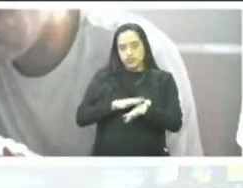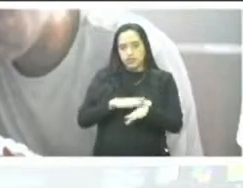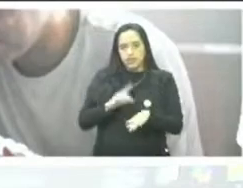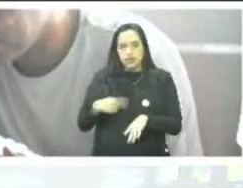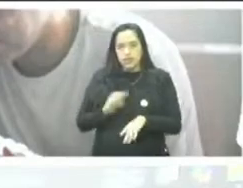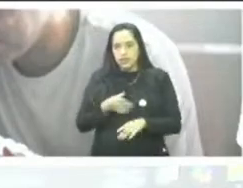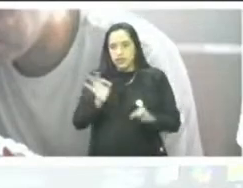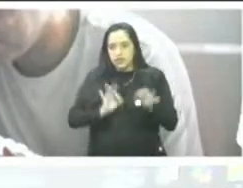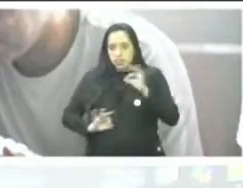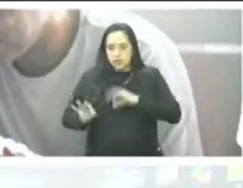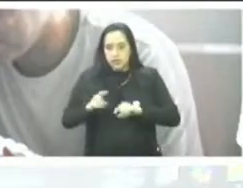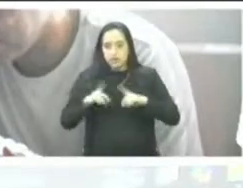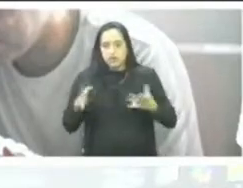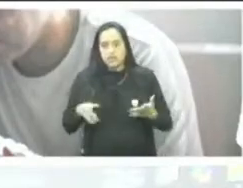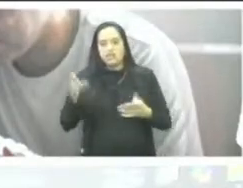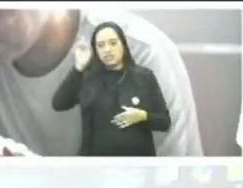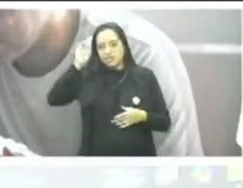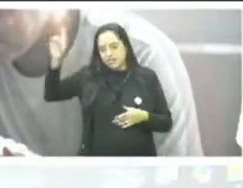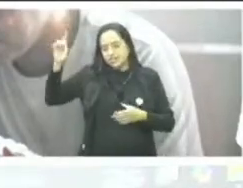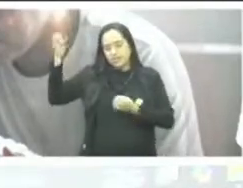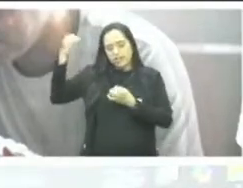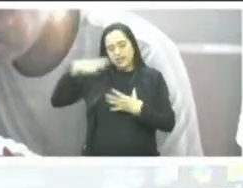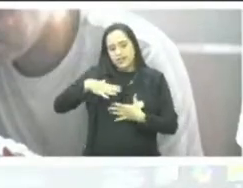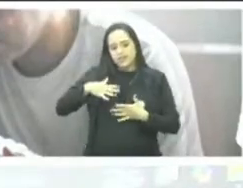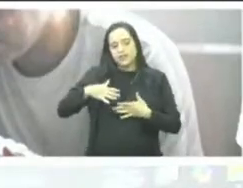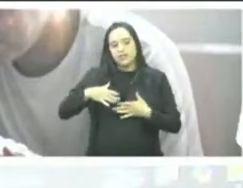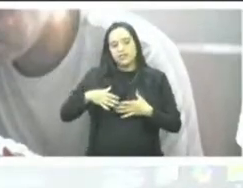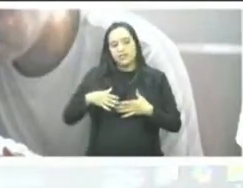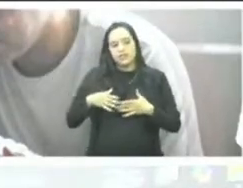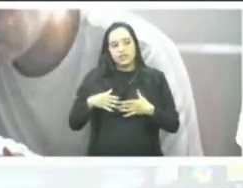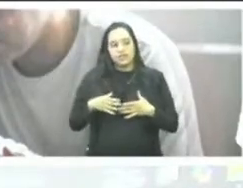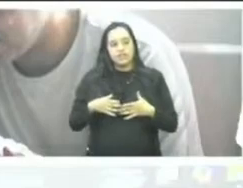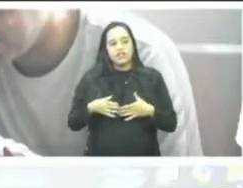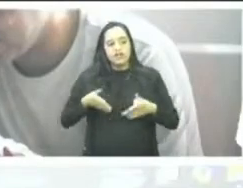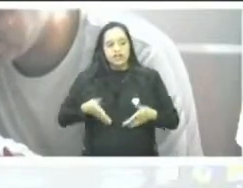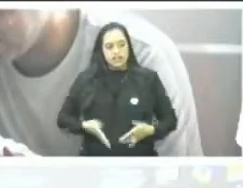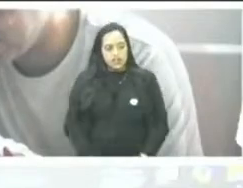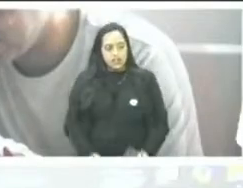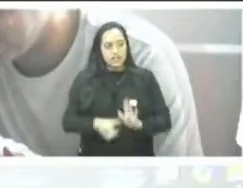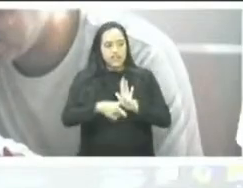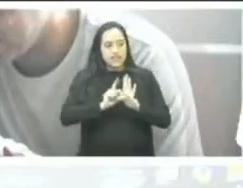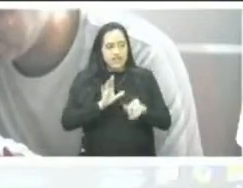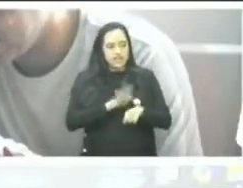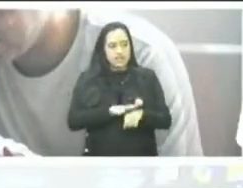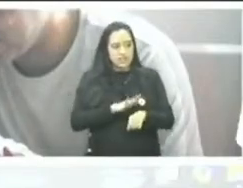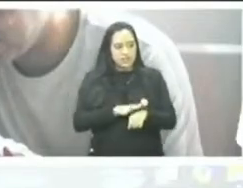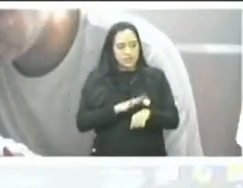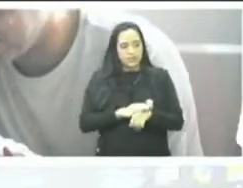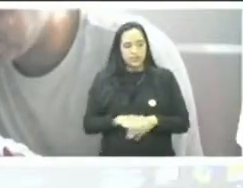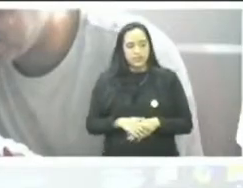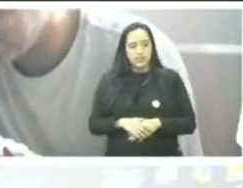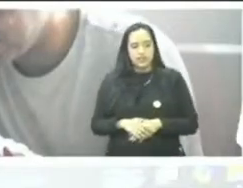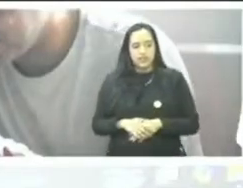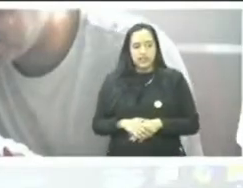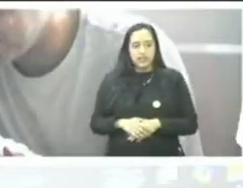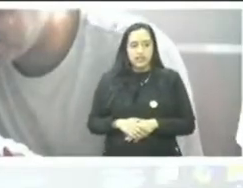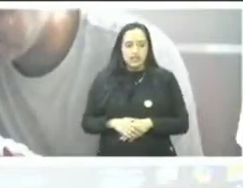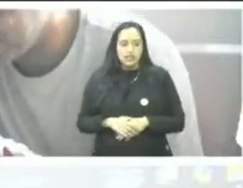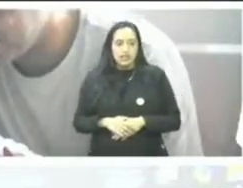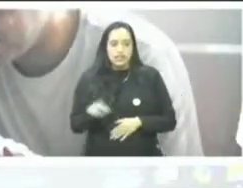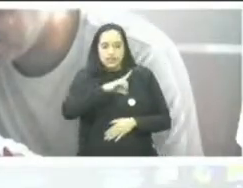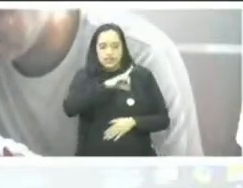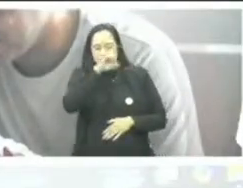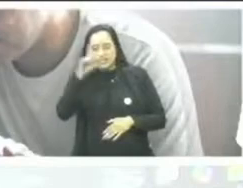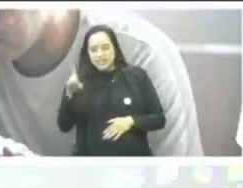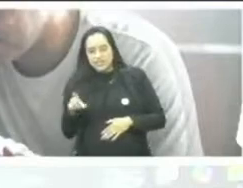planos, mas foi o plano de Deus que ela viesse a termo, o pré-termo, na verdade. E foram dias no